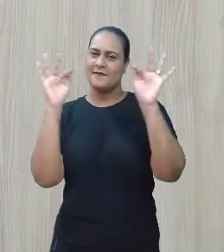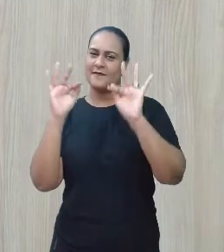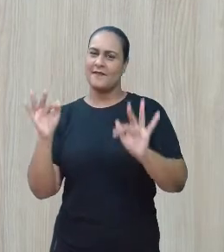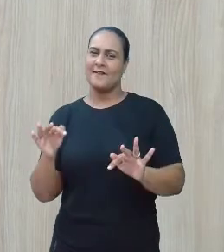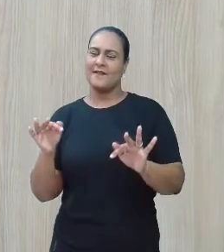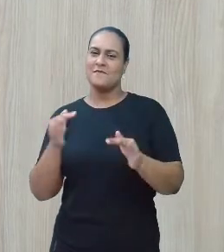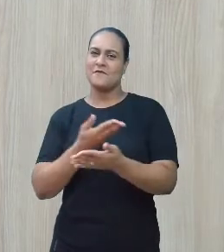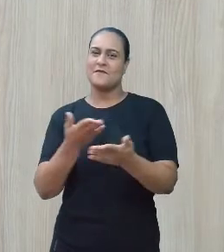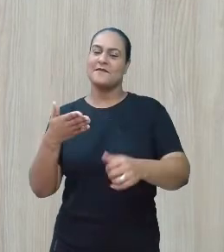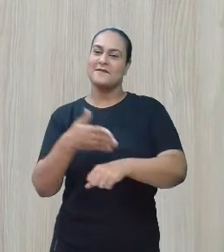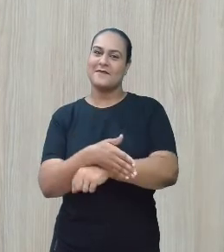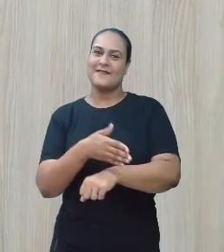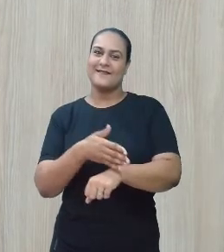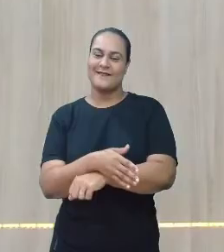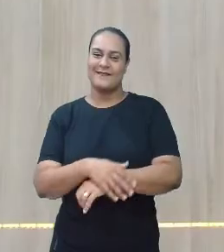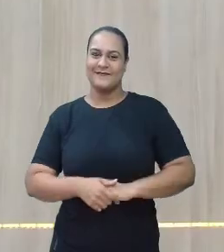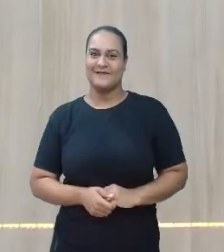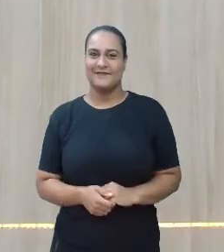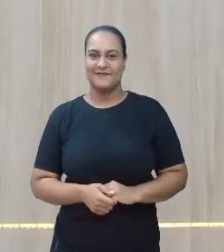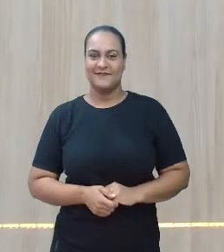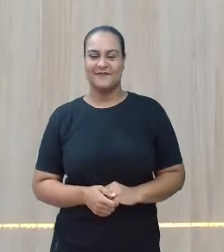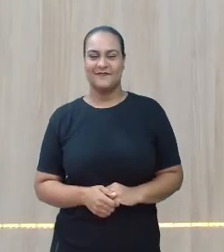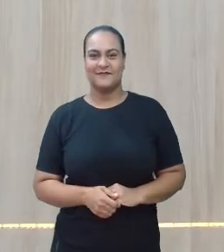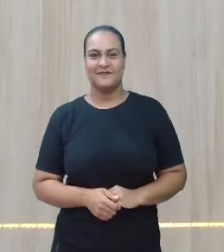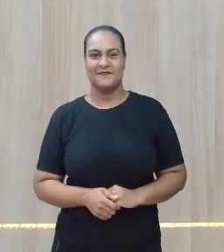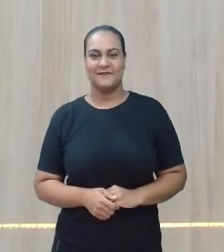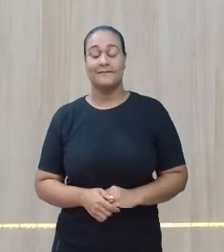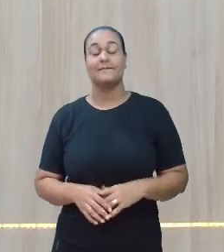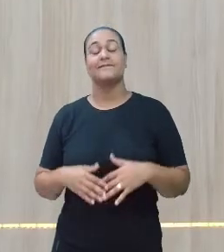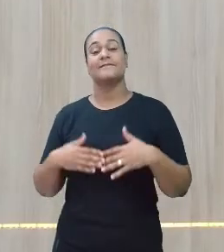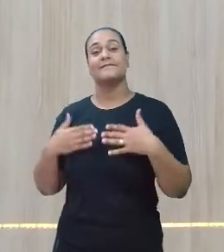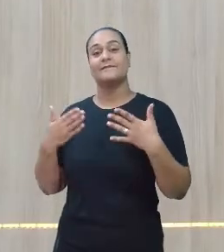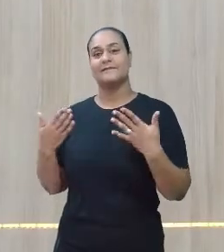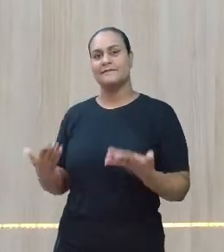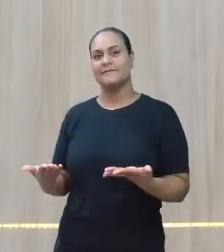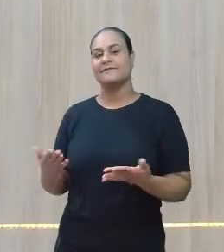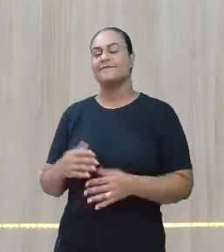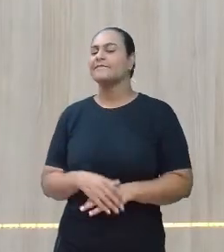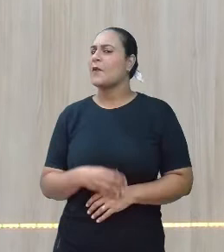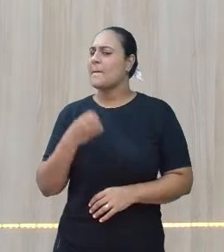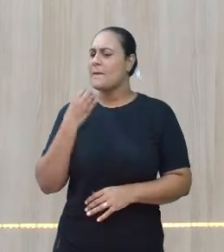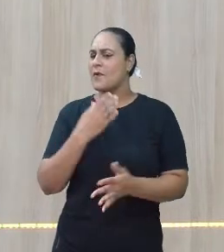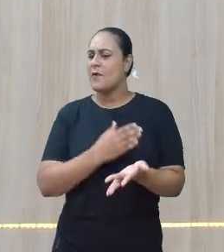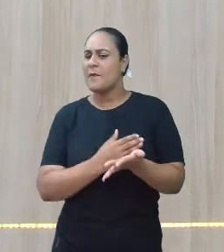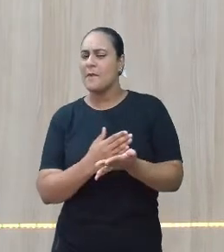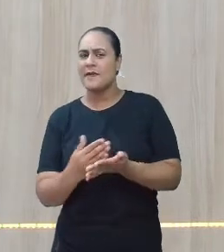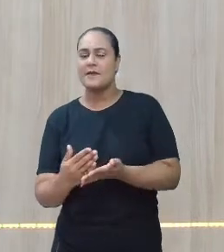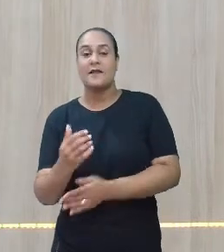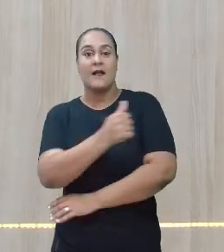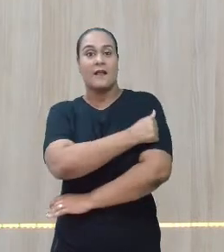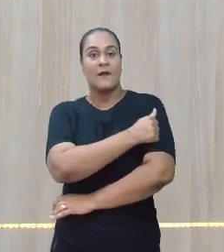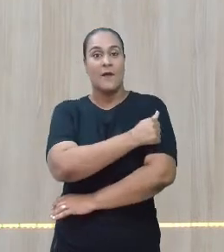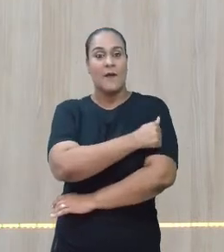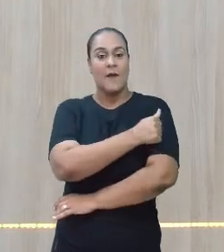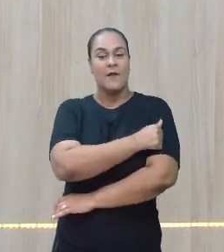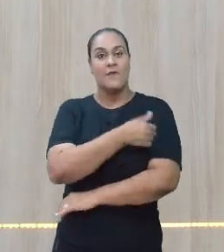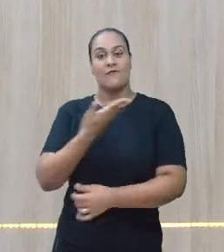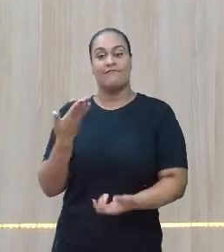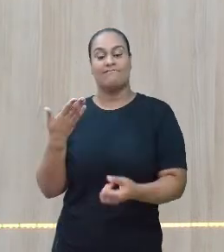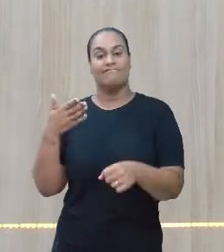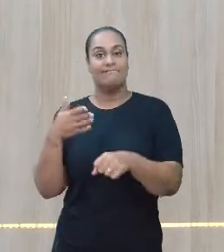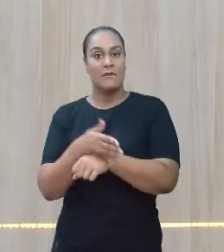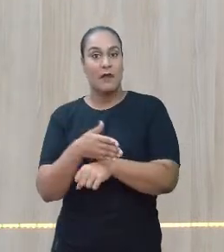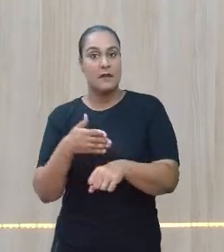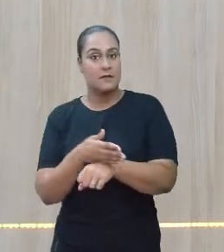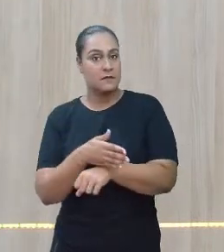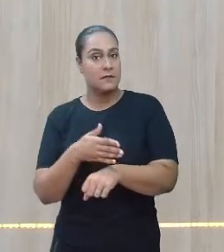estarem aqui. Vamos lá, pessoal. Pois é, Cláudia, né? Que bom começar já a aula tendo alunos aí conosco interagindo.